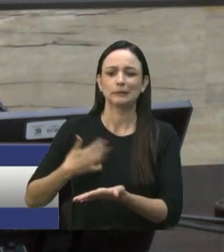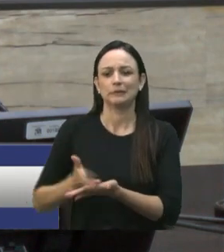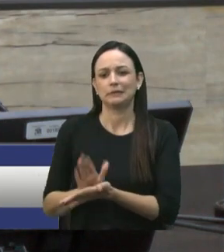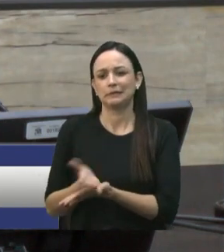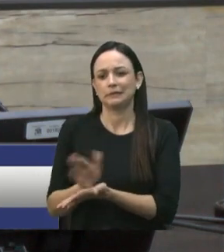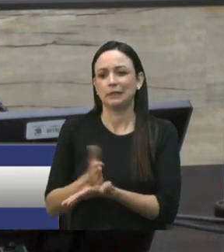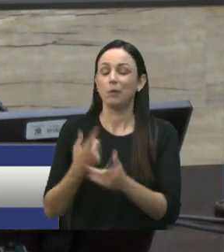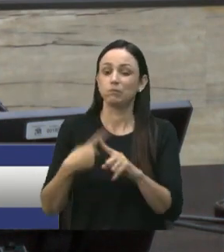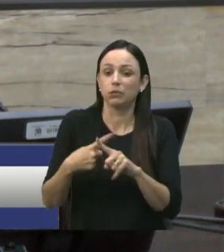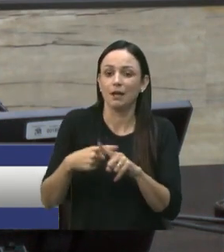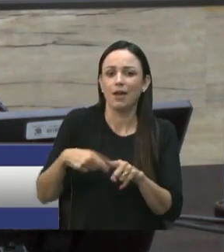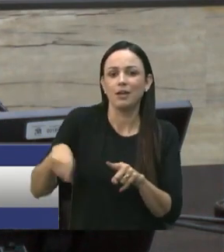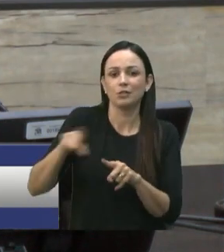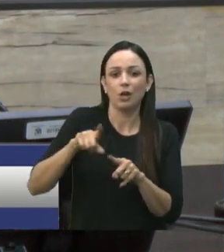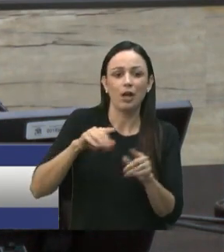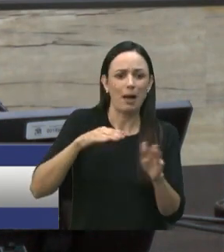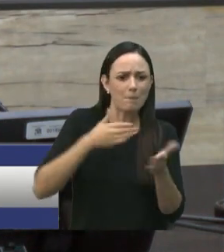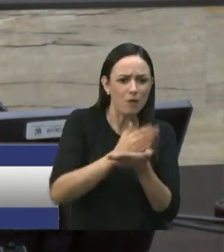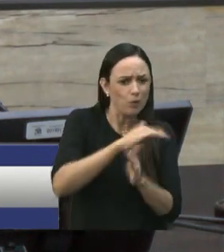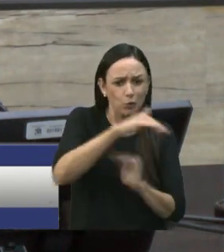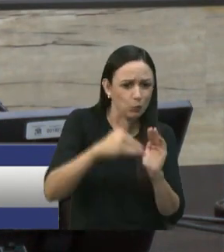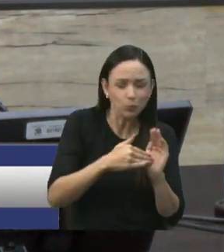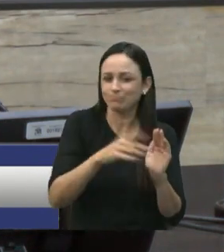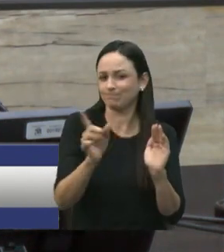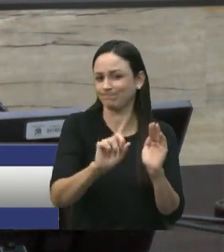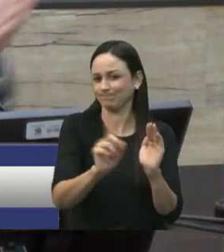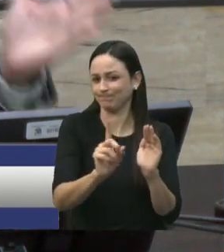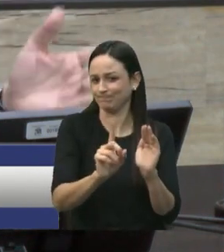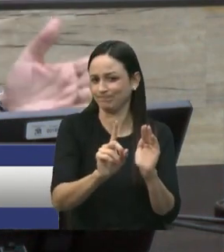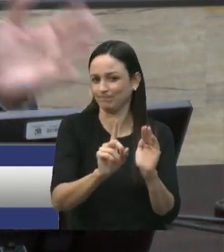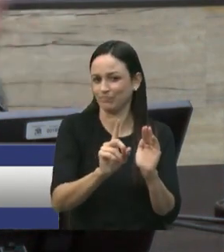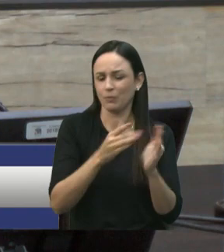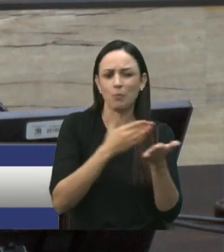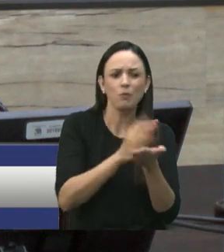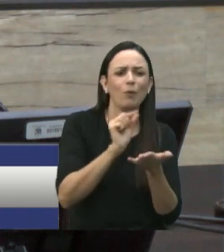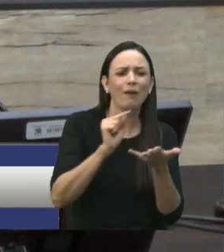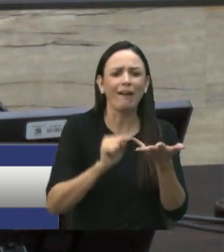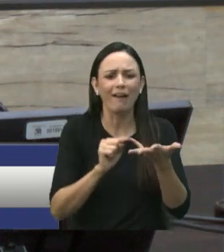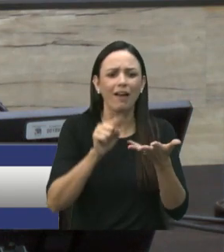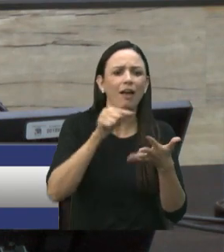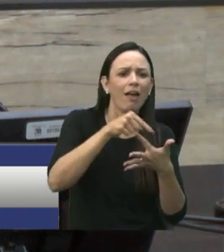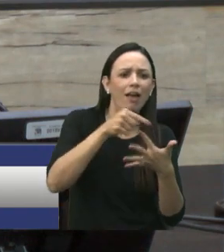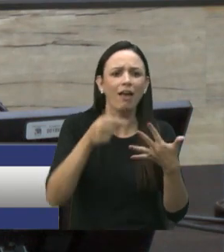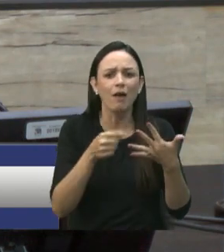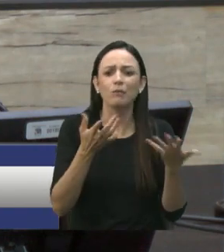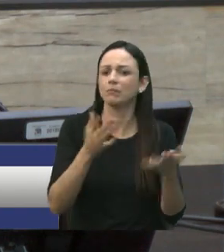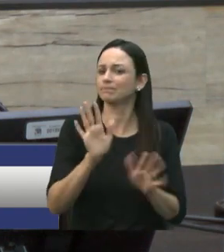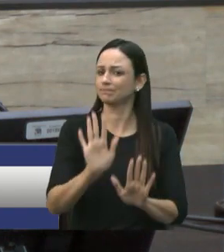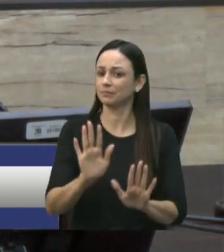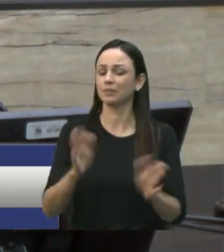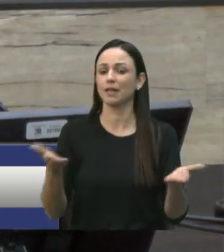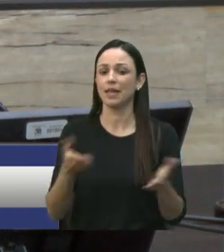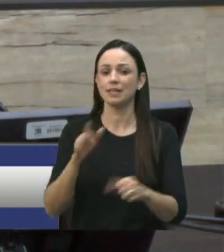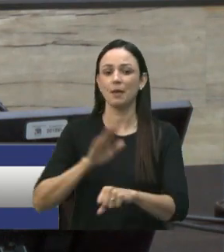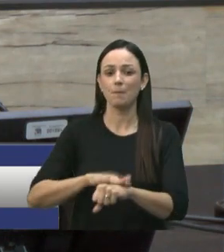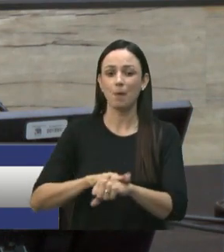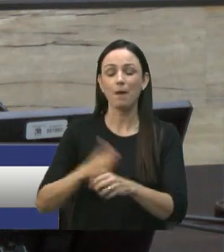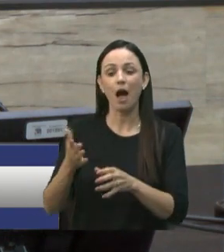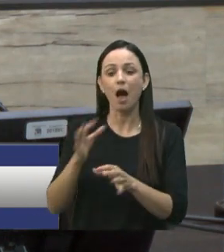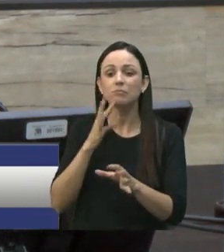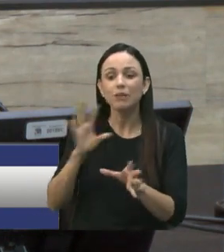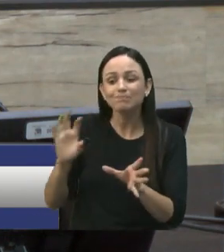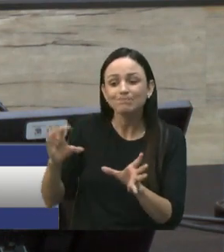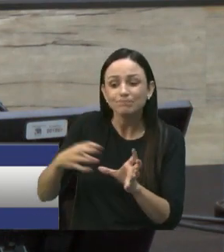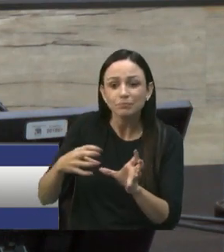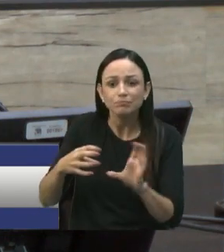na sua integralidade, foi aprovado. Será que foi aprovado disso ou daquilo? Então, talvez seja só esse momento do quebra-cabeça que a